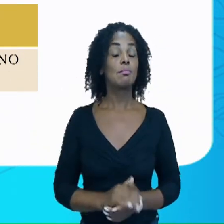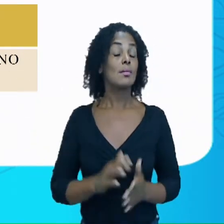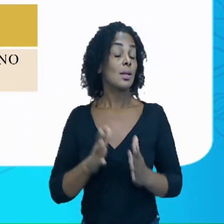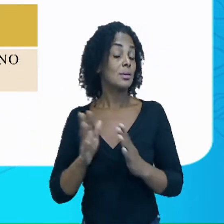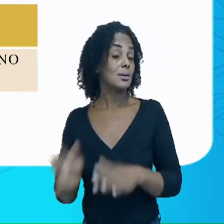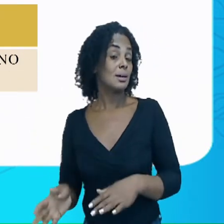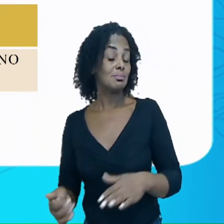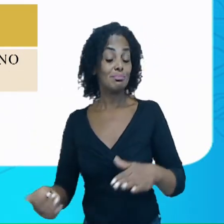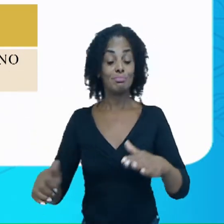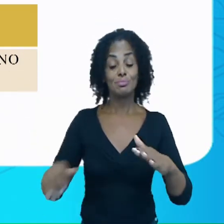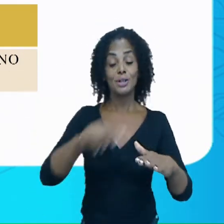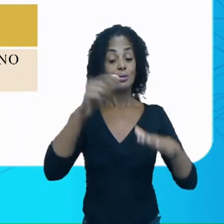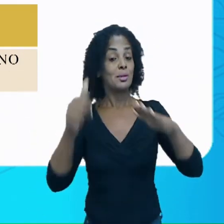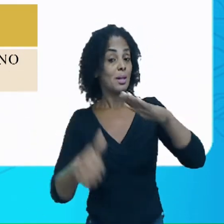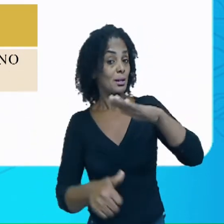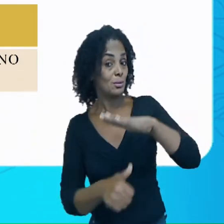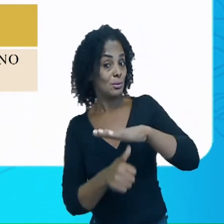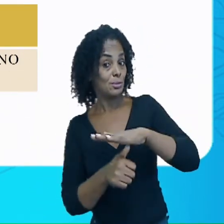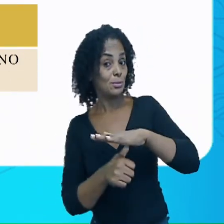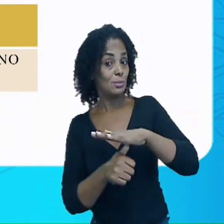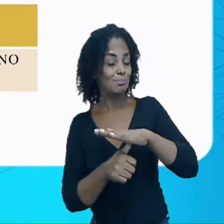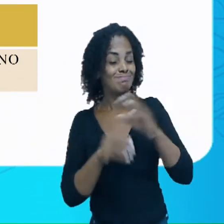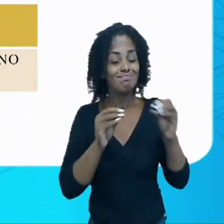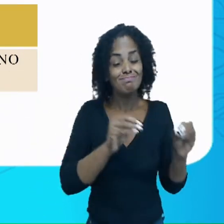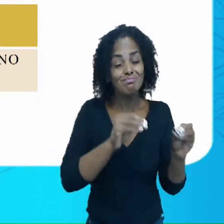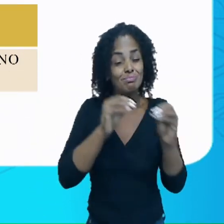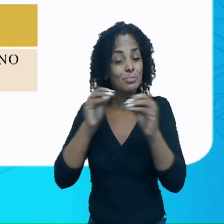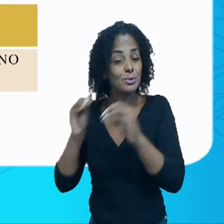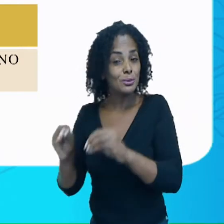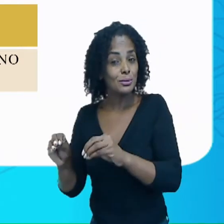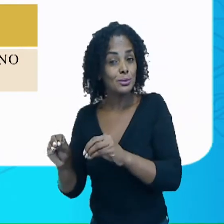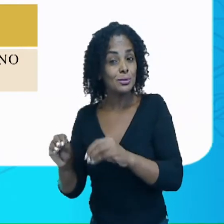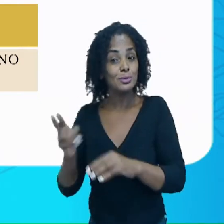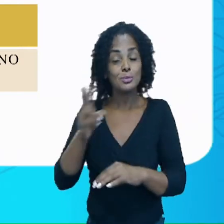no denominador, as coisas mudam. O